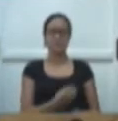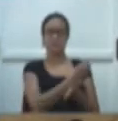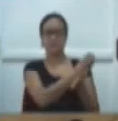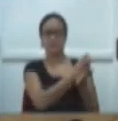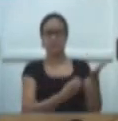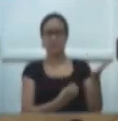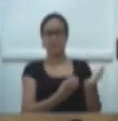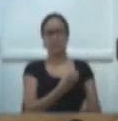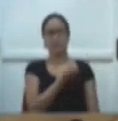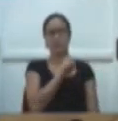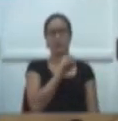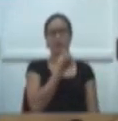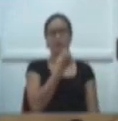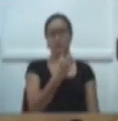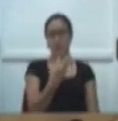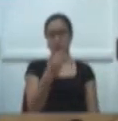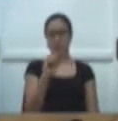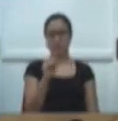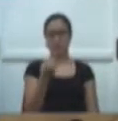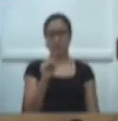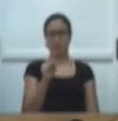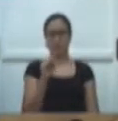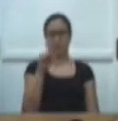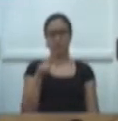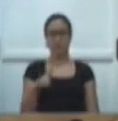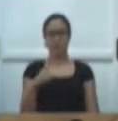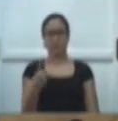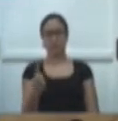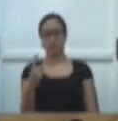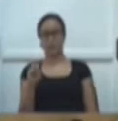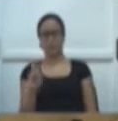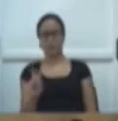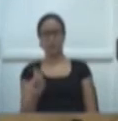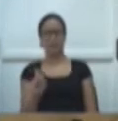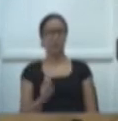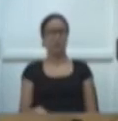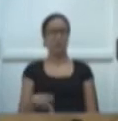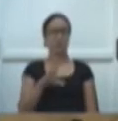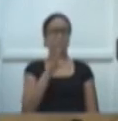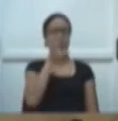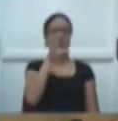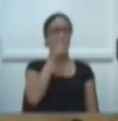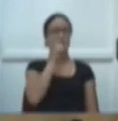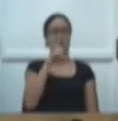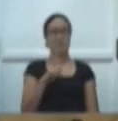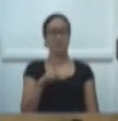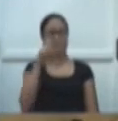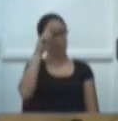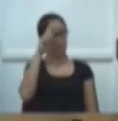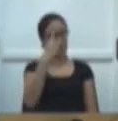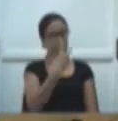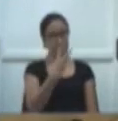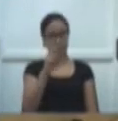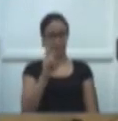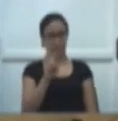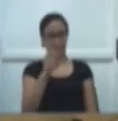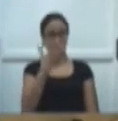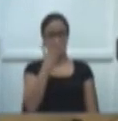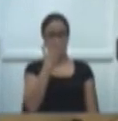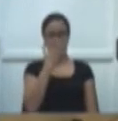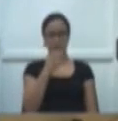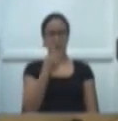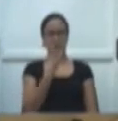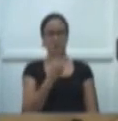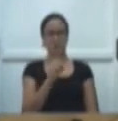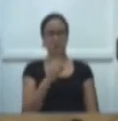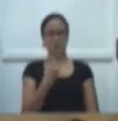Ofício 038/2015, Limeira, 25 de fevereiro de 2015. Excelentíssimo senhor Newton César dos Santos,